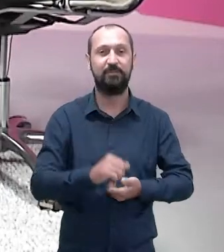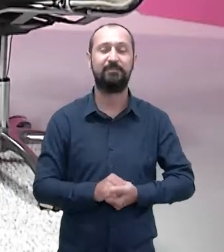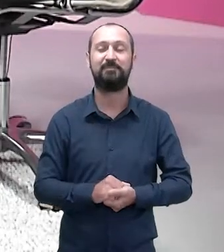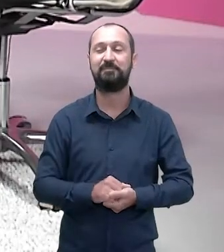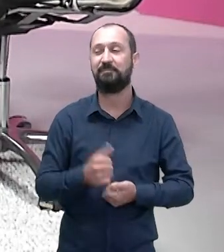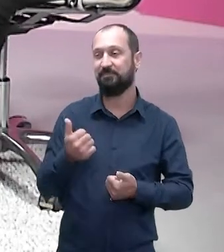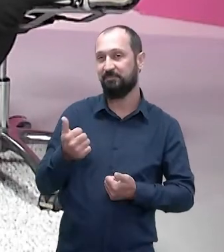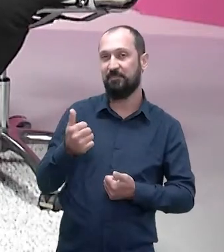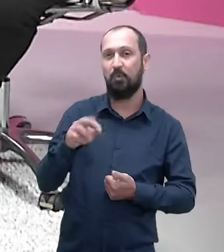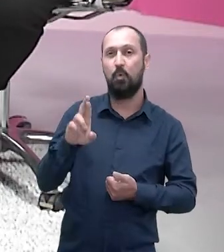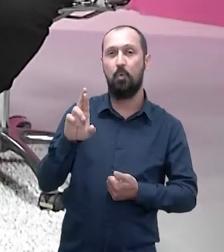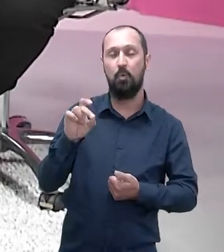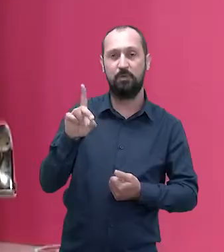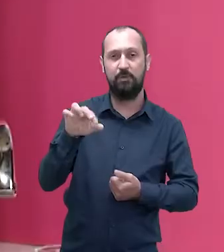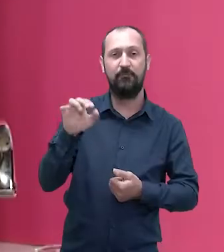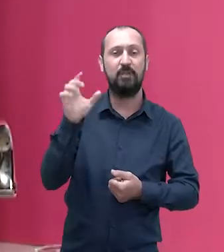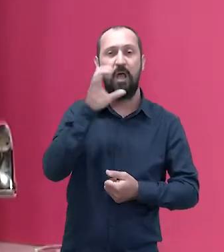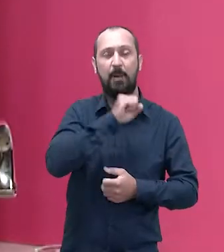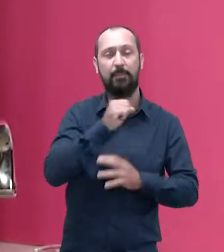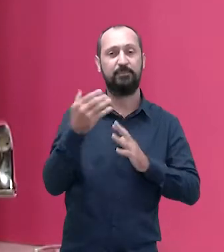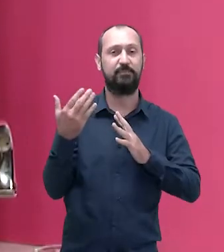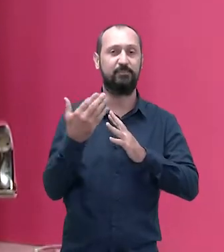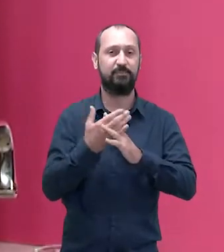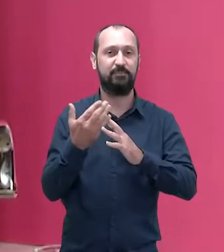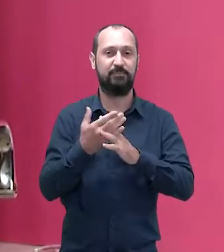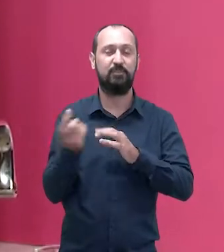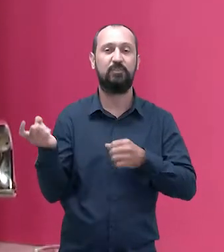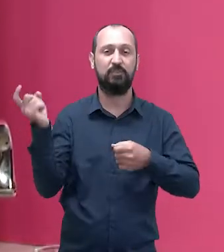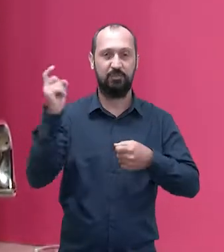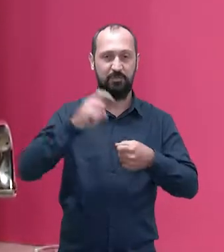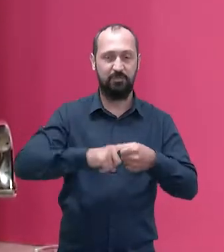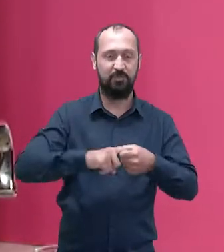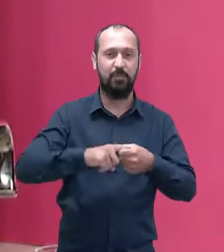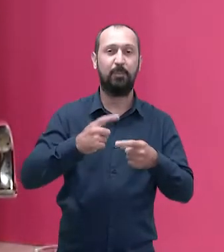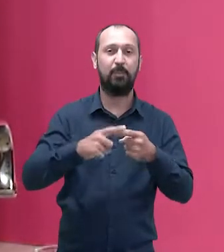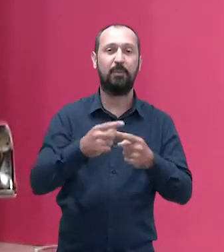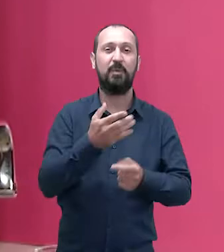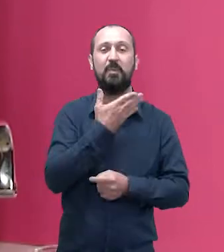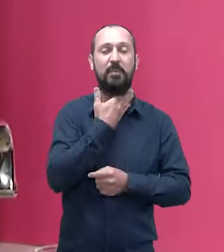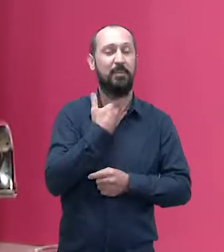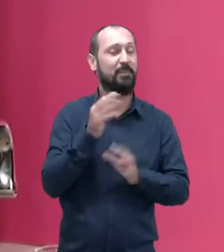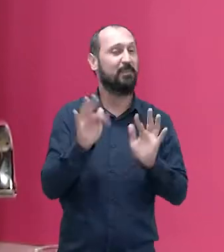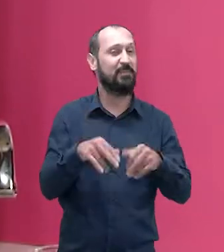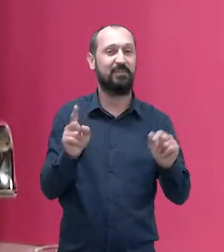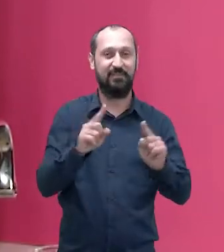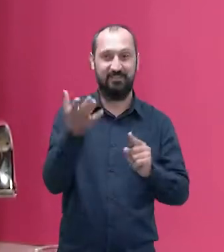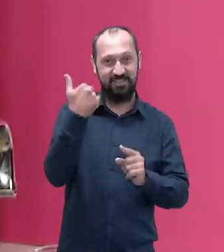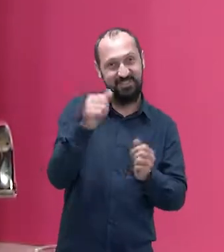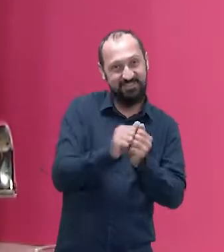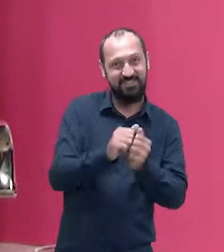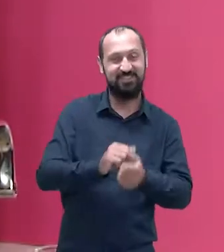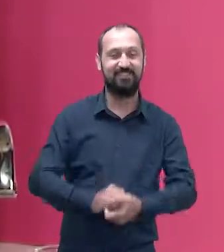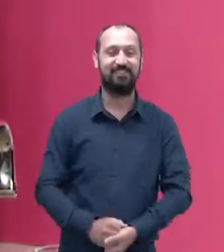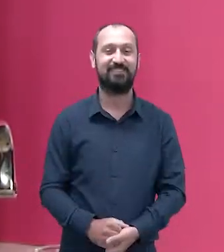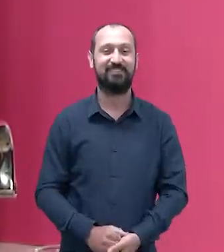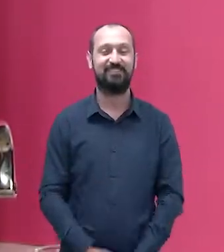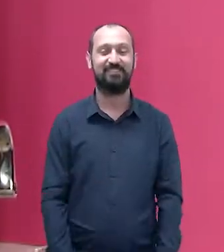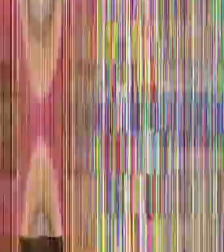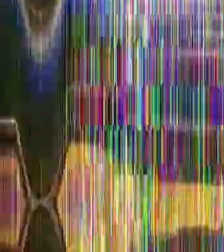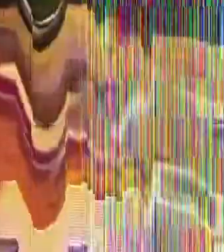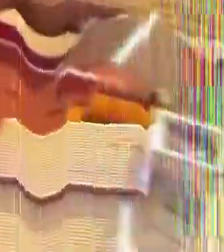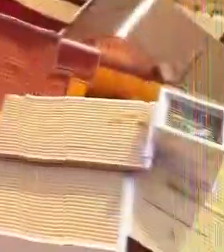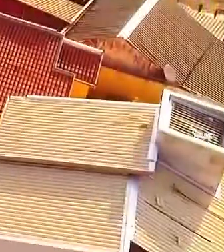o meu pedido aí. É isso aí, Rodrigo. Nós vamos para um breve intervalo e voltamos já já, porque o papo não terminou. Fique com a